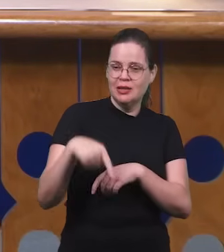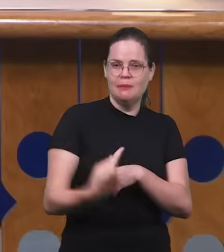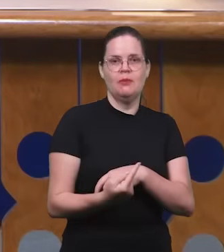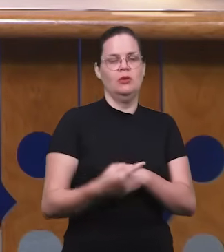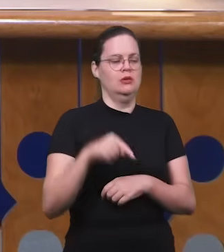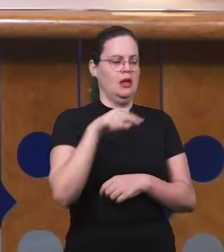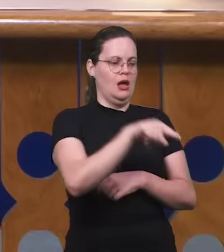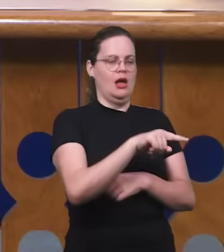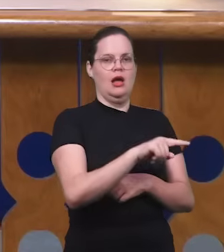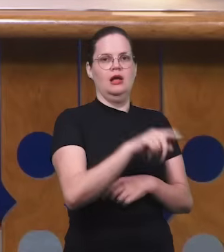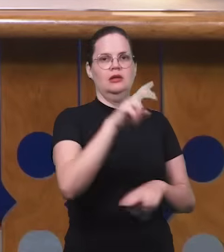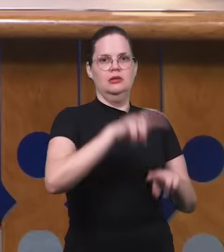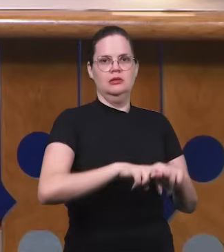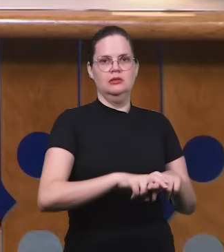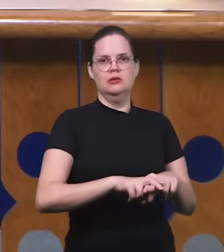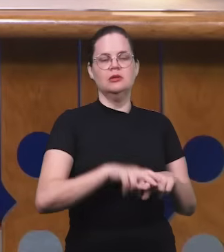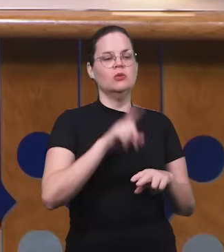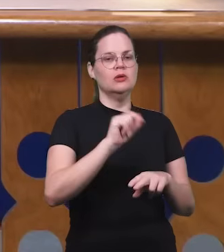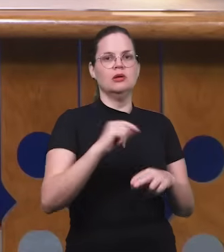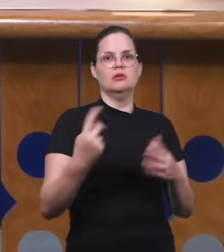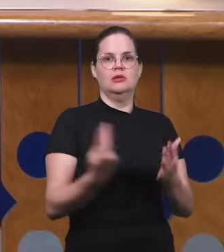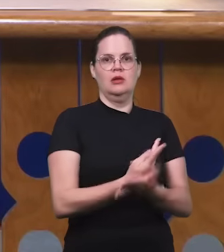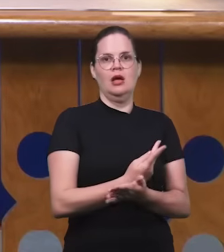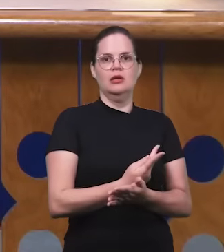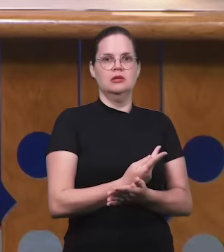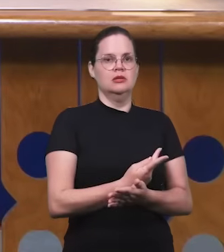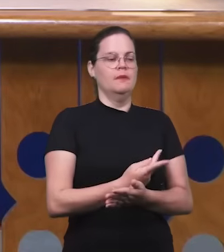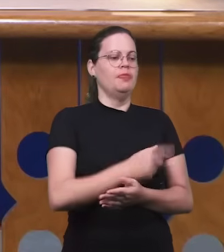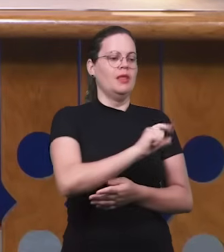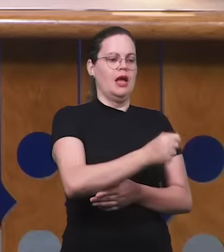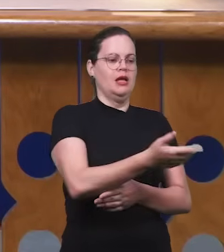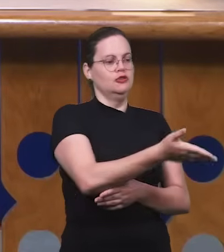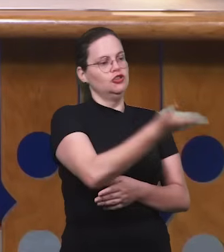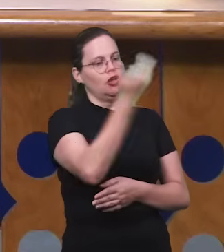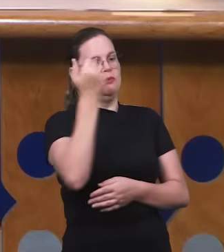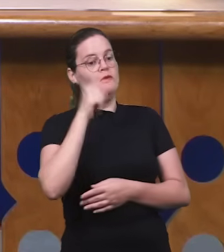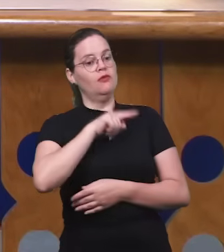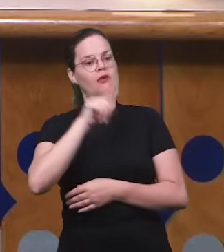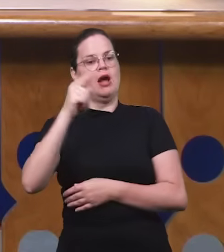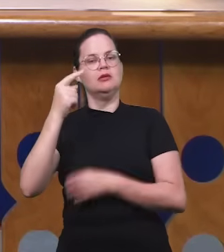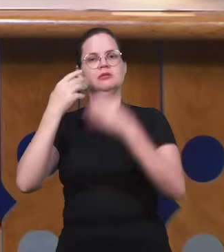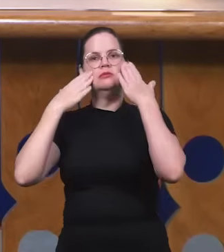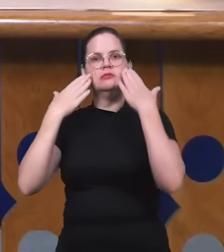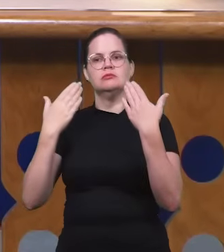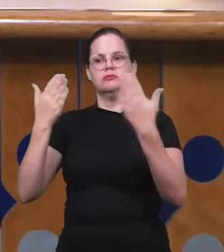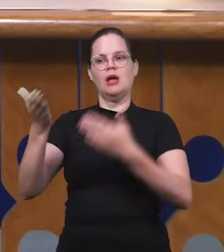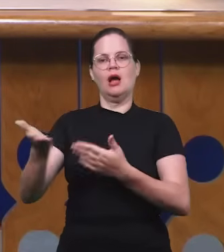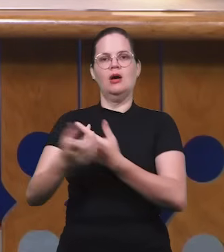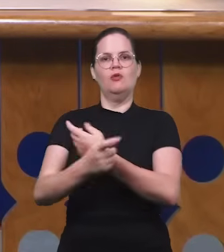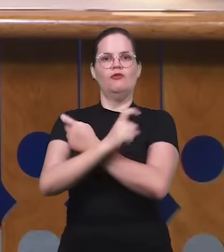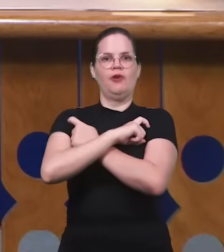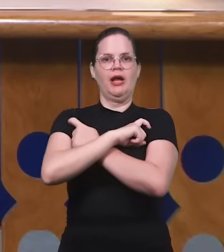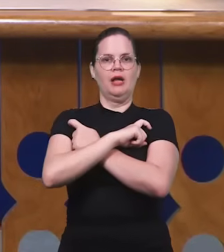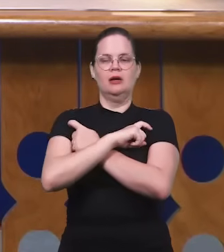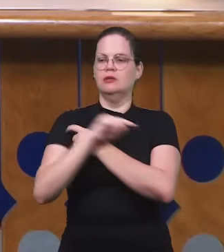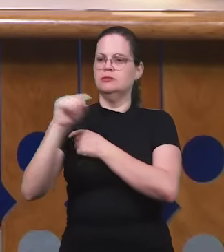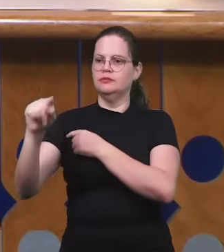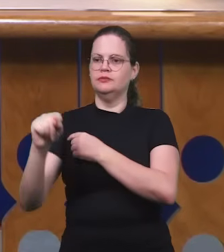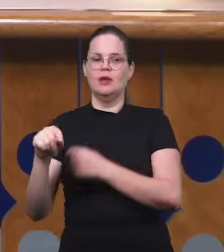anos, e o governador do Egito o colocou numa posição de destaque, os